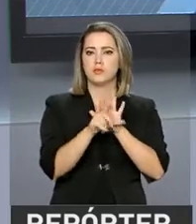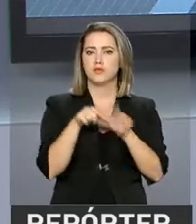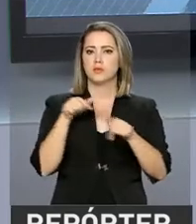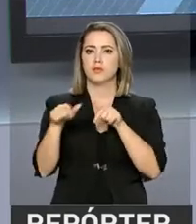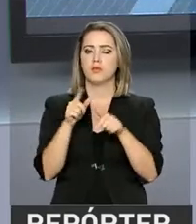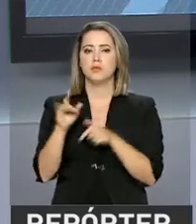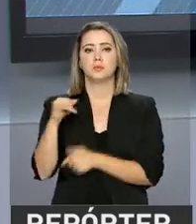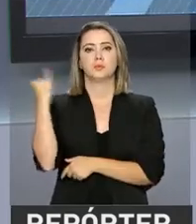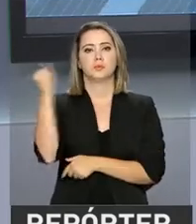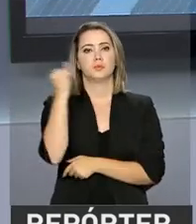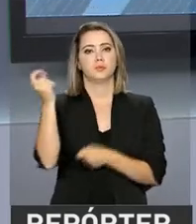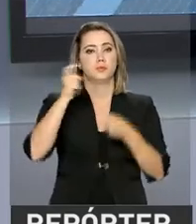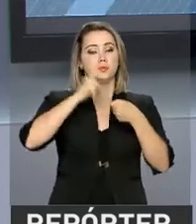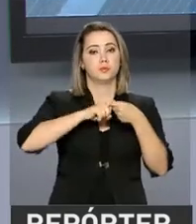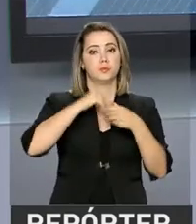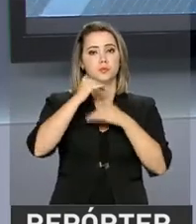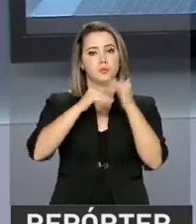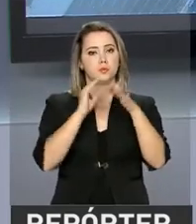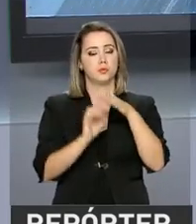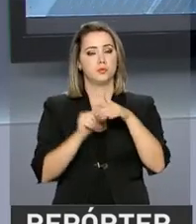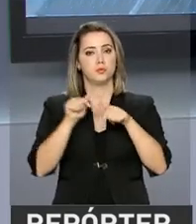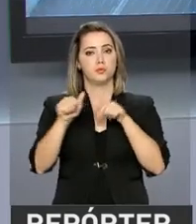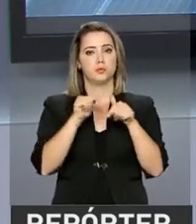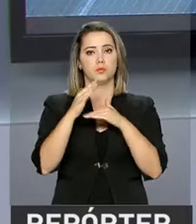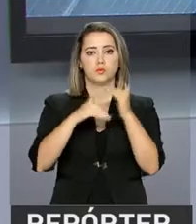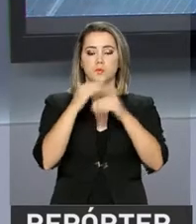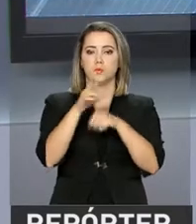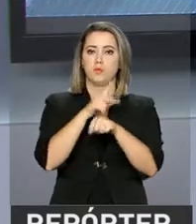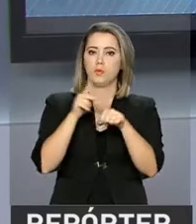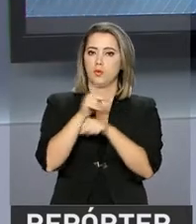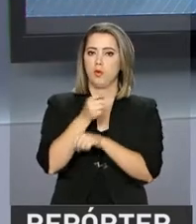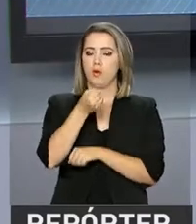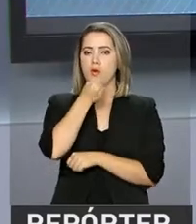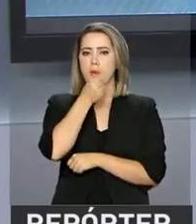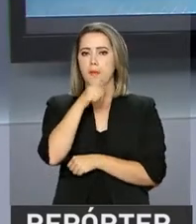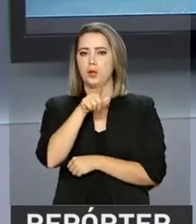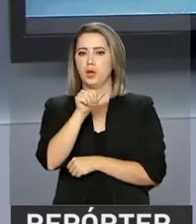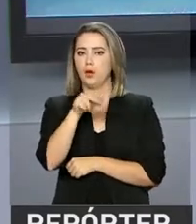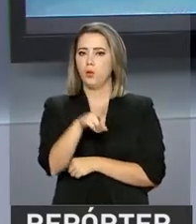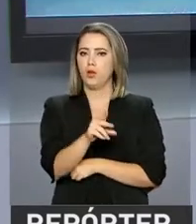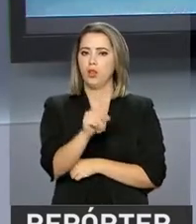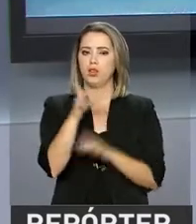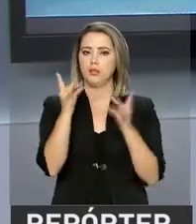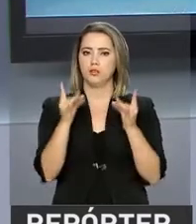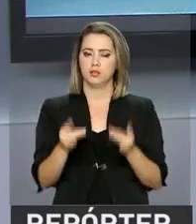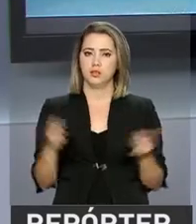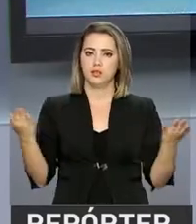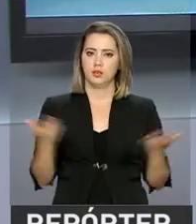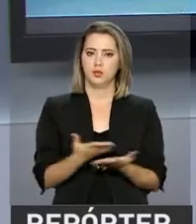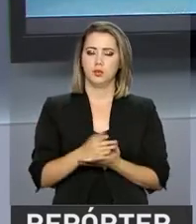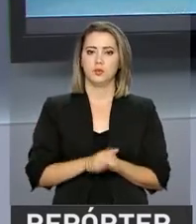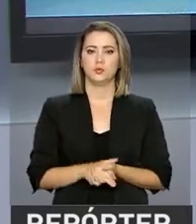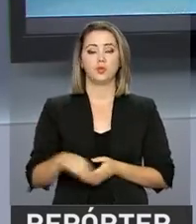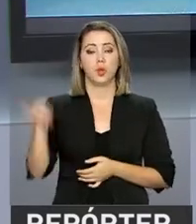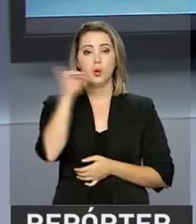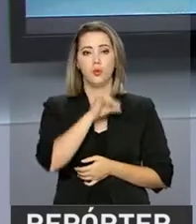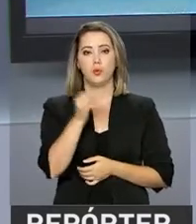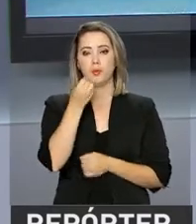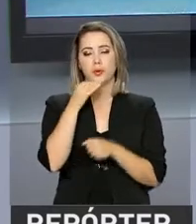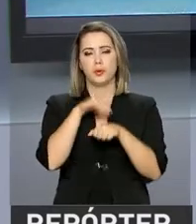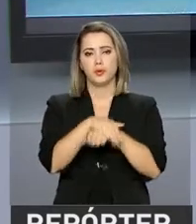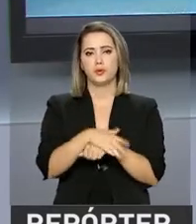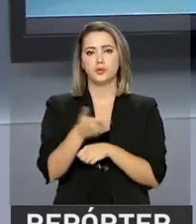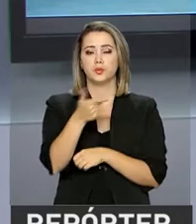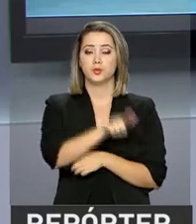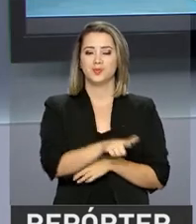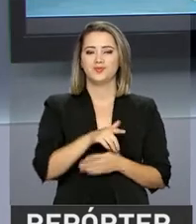para a retomada dos empregos e do crescimento do país. A repórter Luana Karen tem os detalhes ao vivo para a gente. Olá, Luana. Boa noite